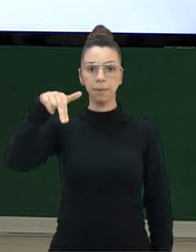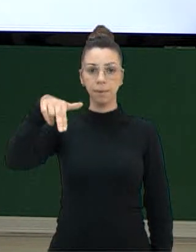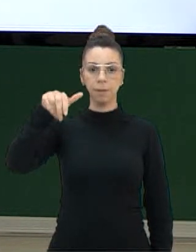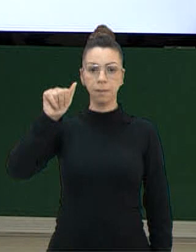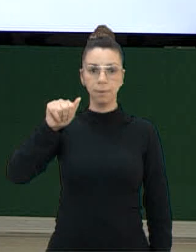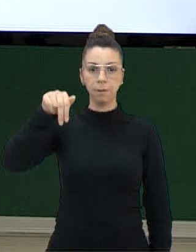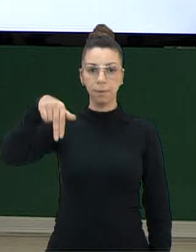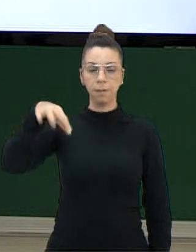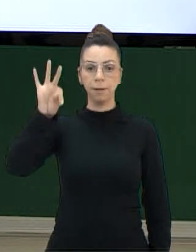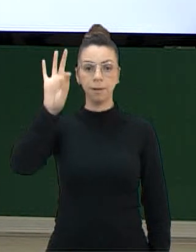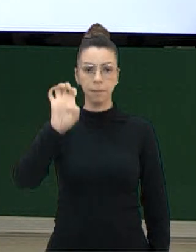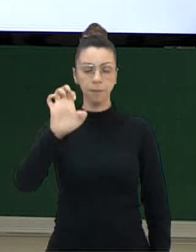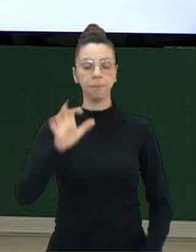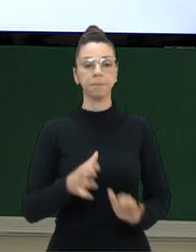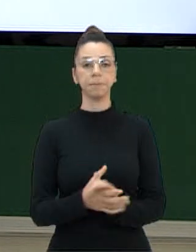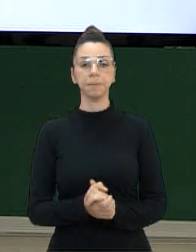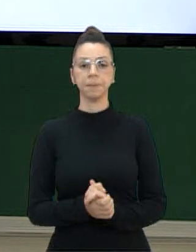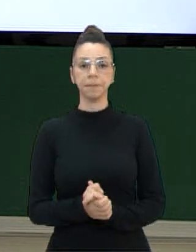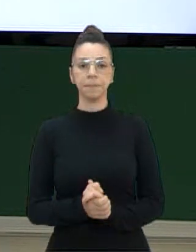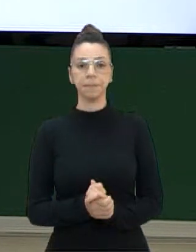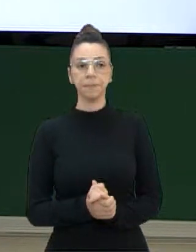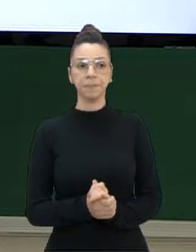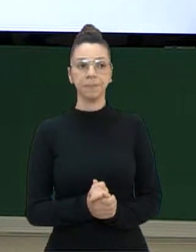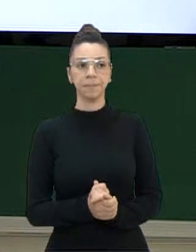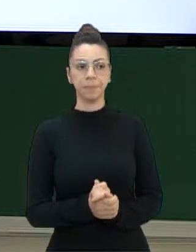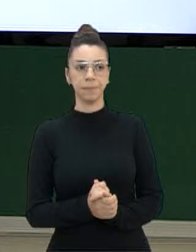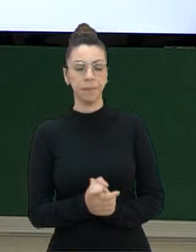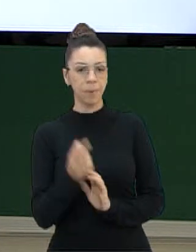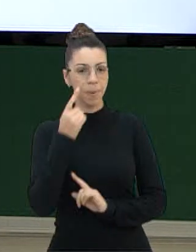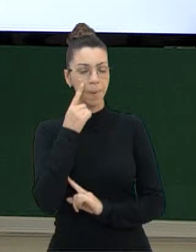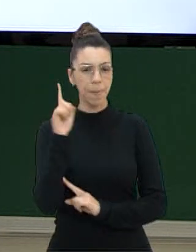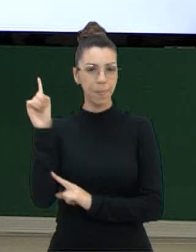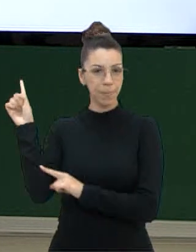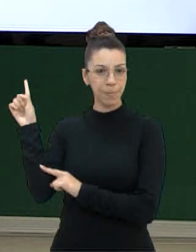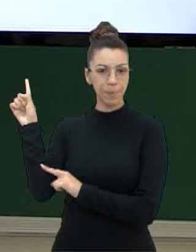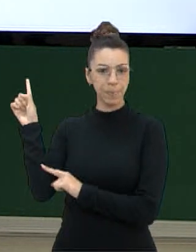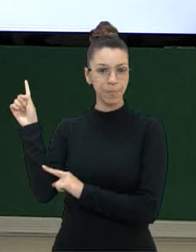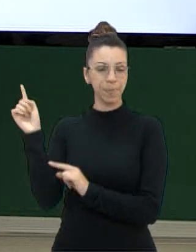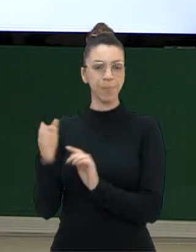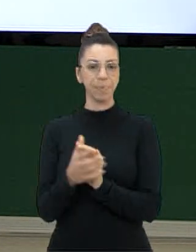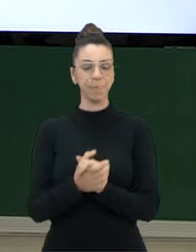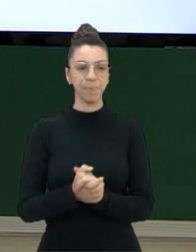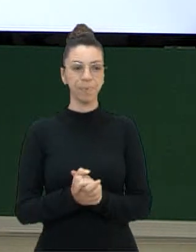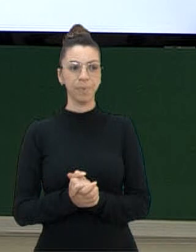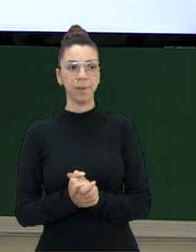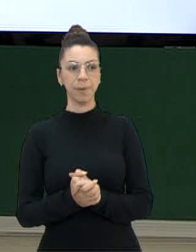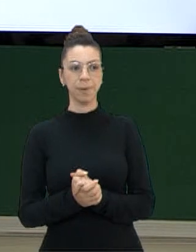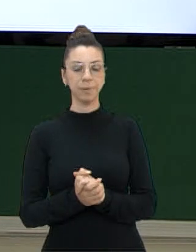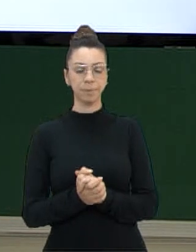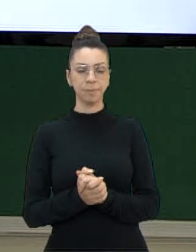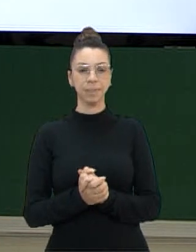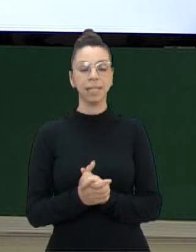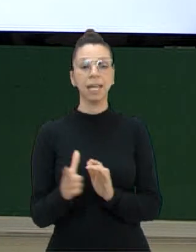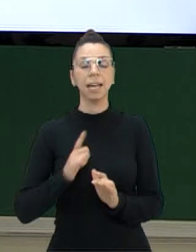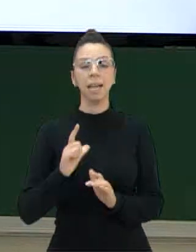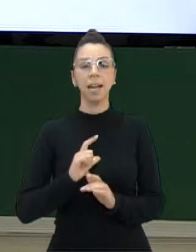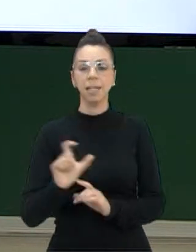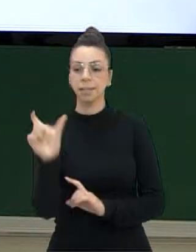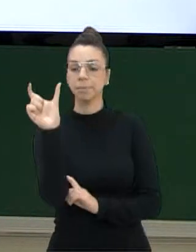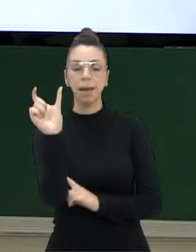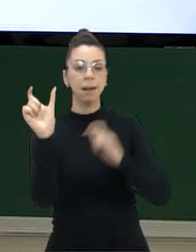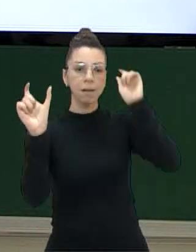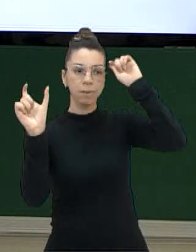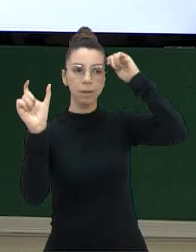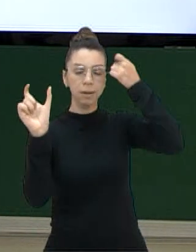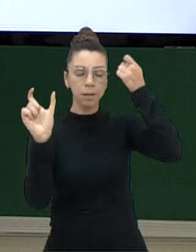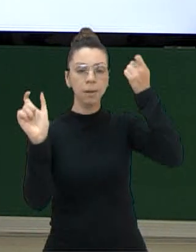artículos, sim? Então, observe, para indicar videochamada, reloj, banho, dormitório, o professor deixou duas opções aqui para